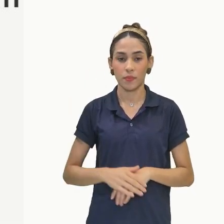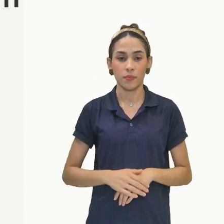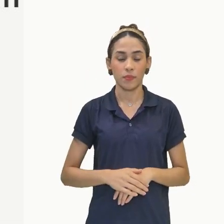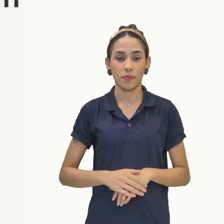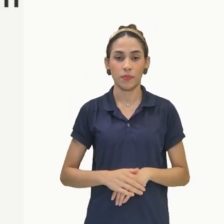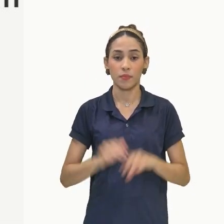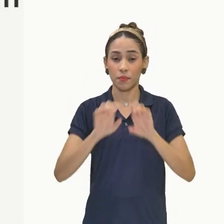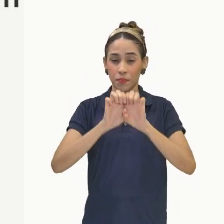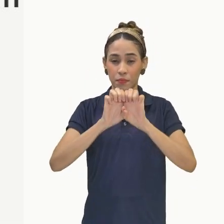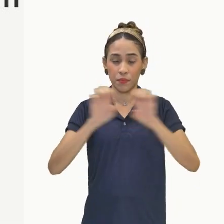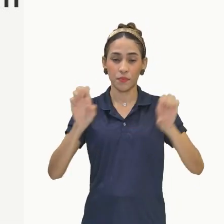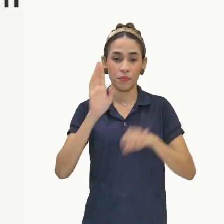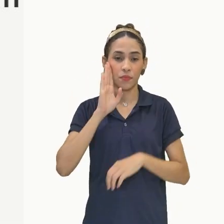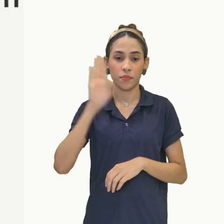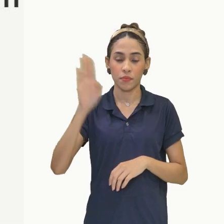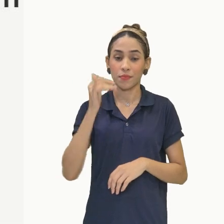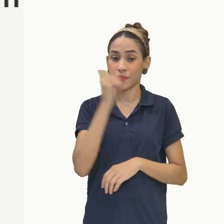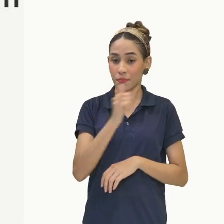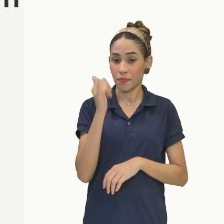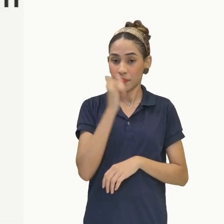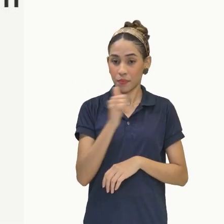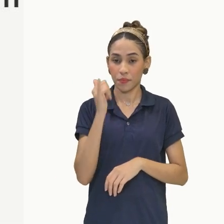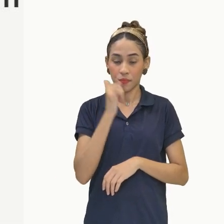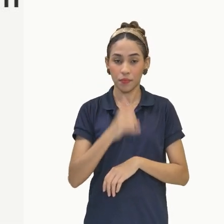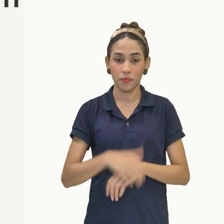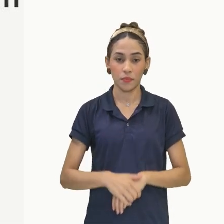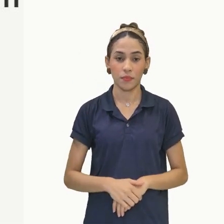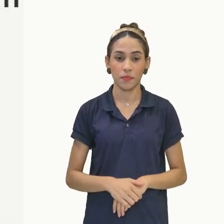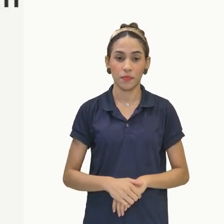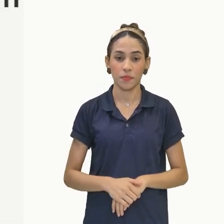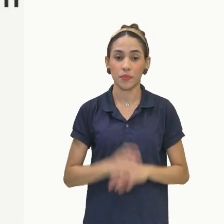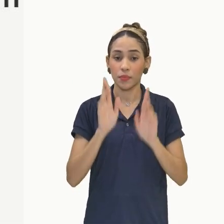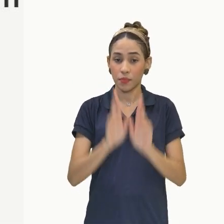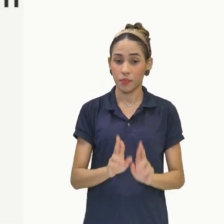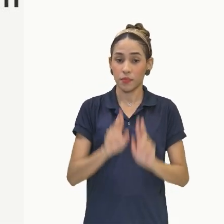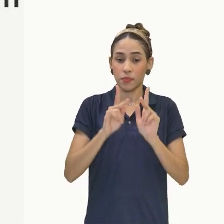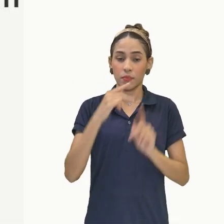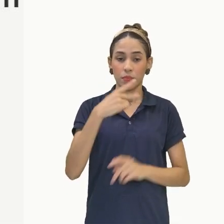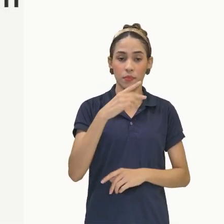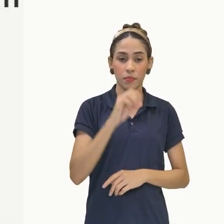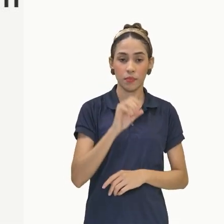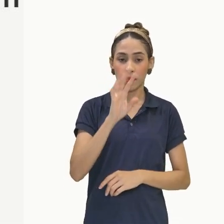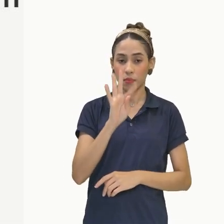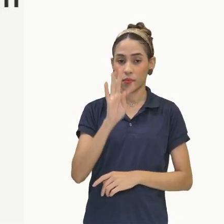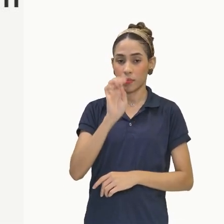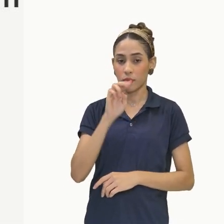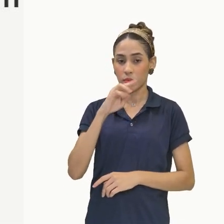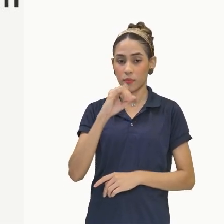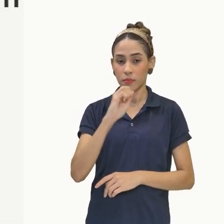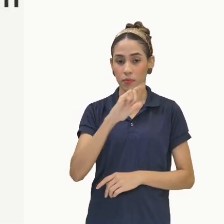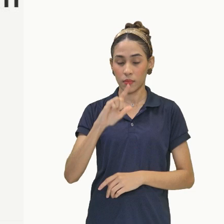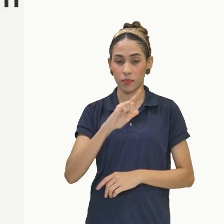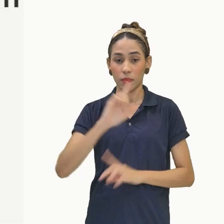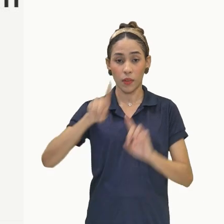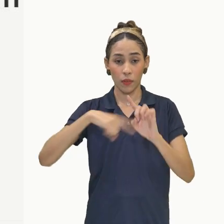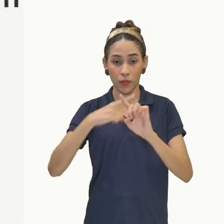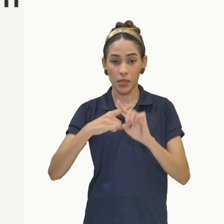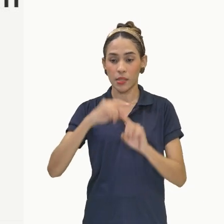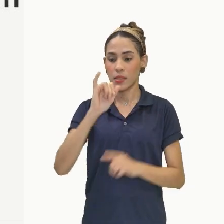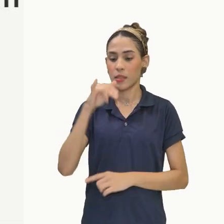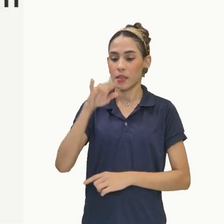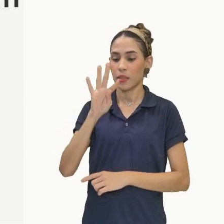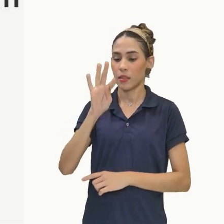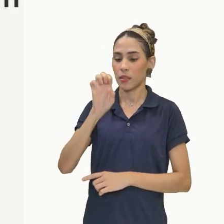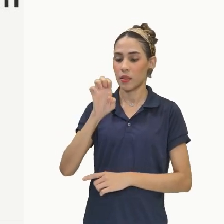de potência da eletricidade. Potência é diferença de potencial vezes intensidade de corrente. Para o receptor não poderia